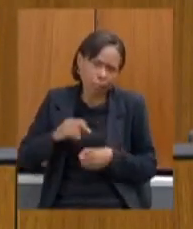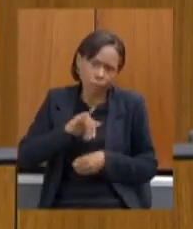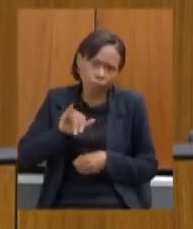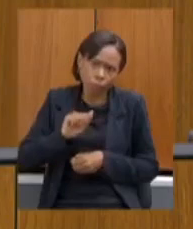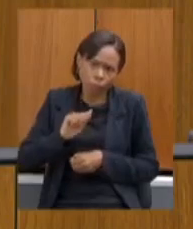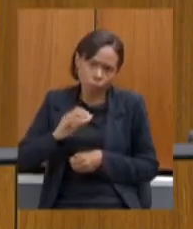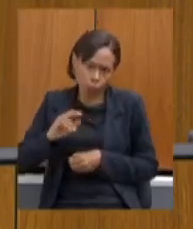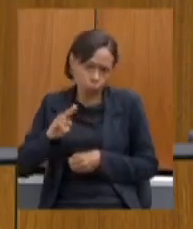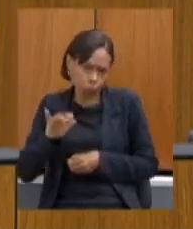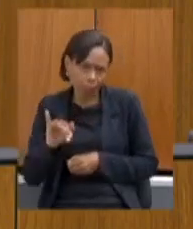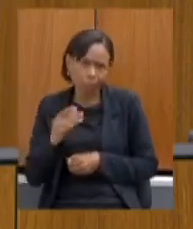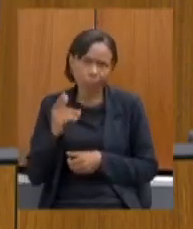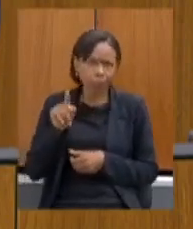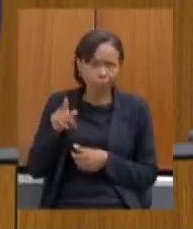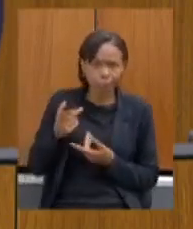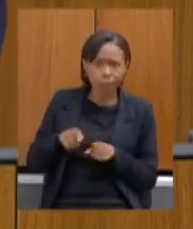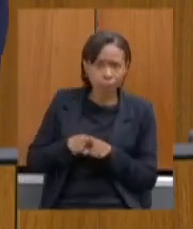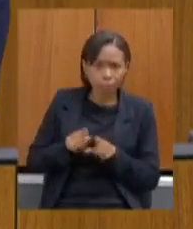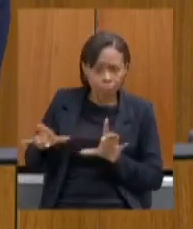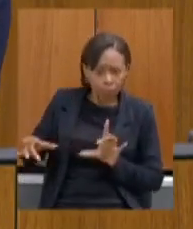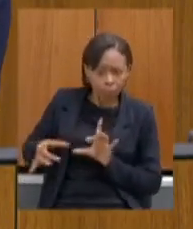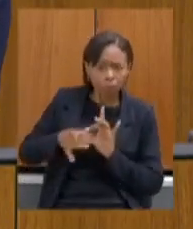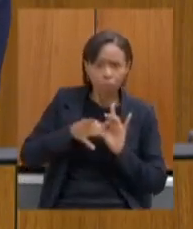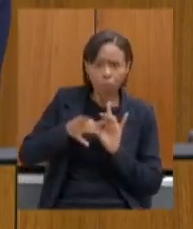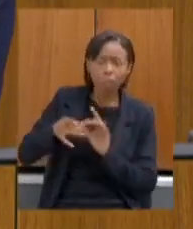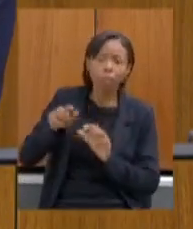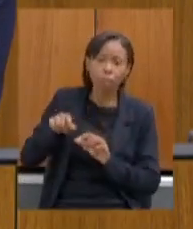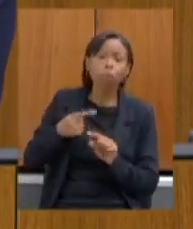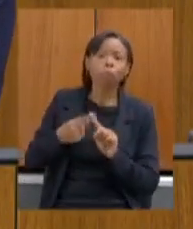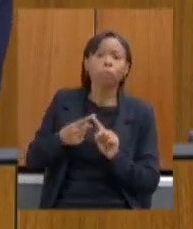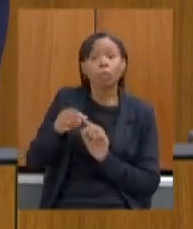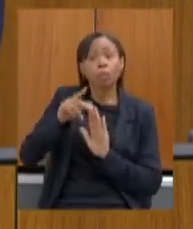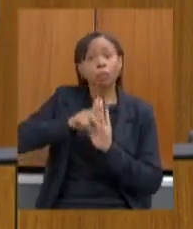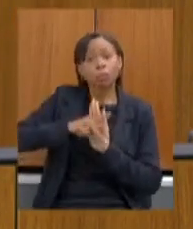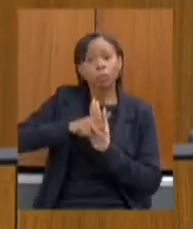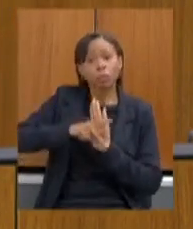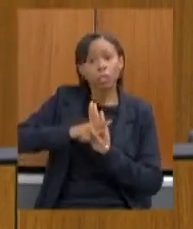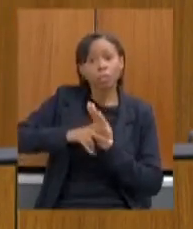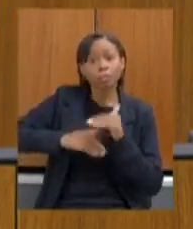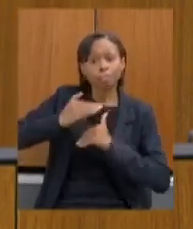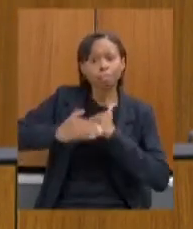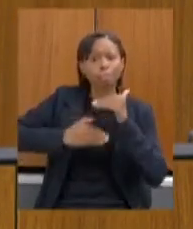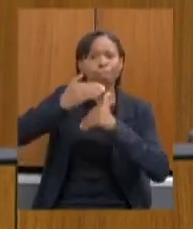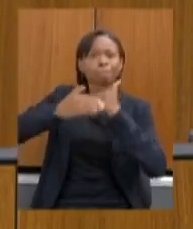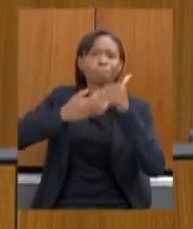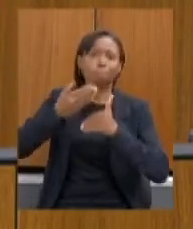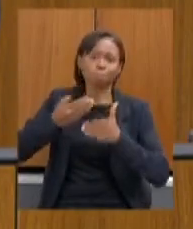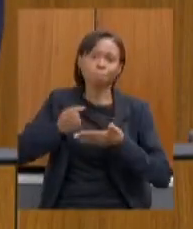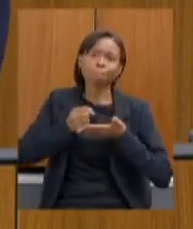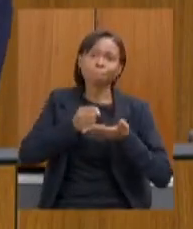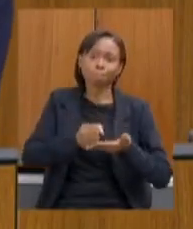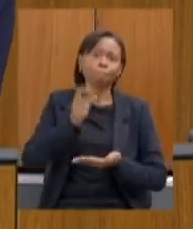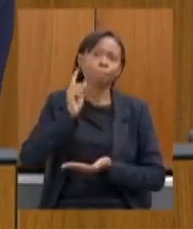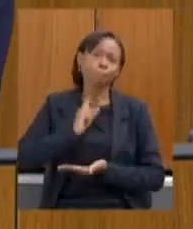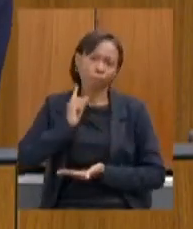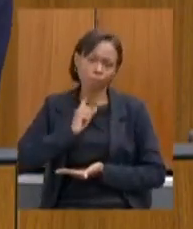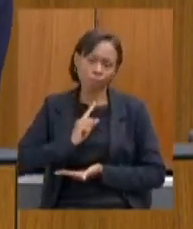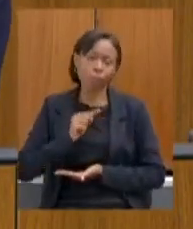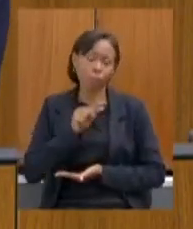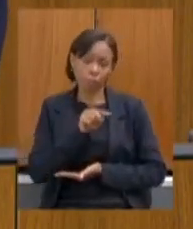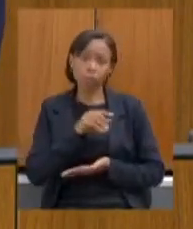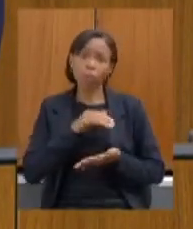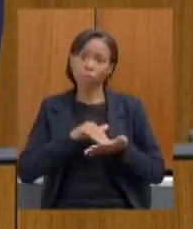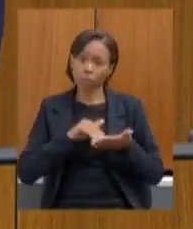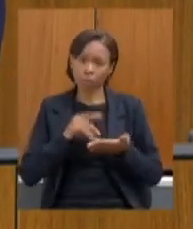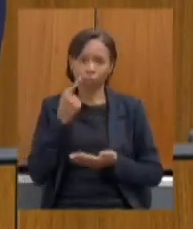fazendo essa migração, porque é um projeto realmente que traz muito desenvolvimento para Minas Gerais. E vossa excelência viu